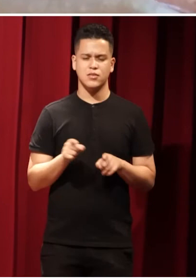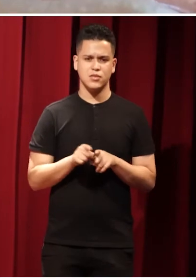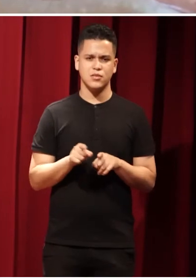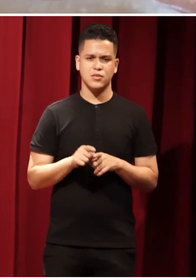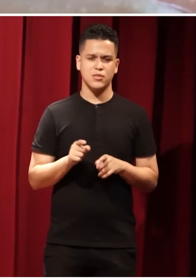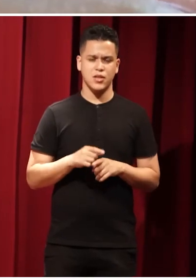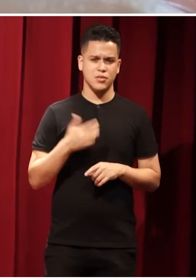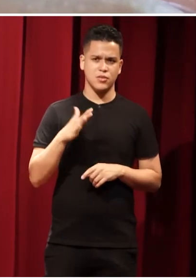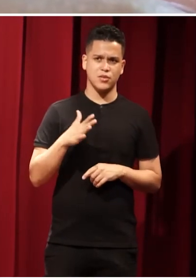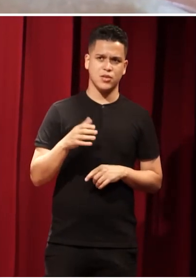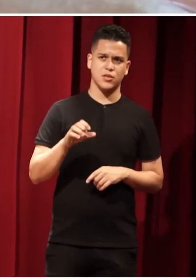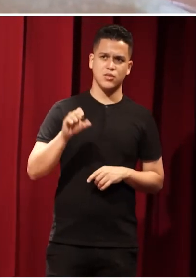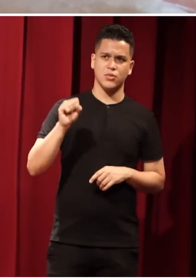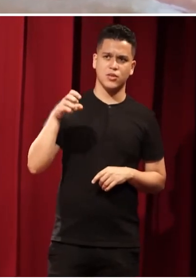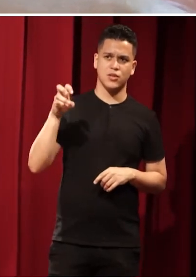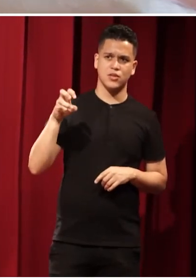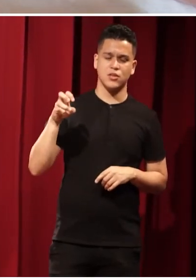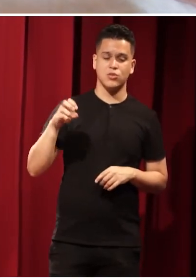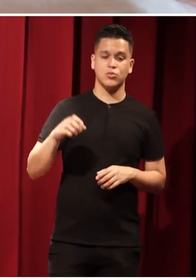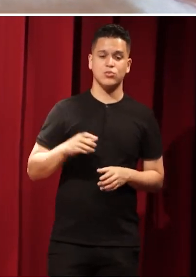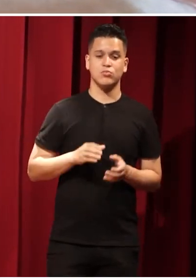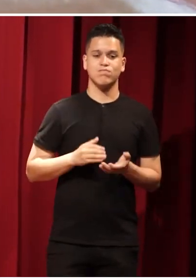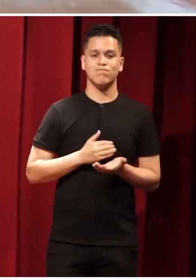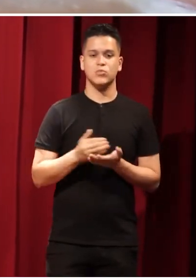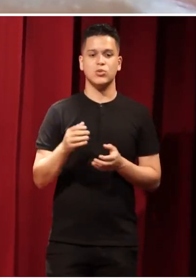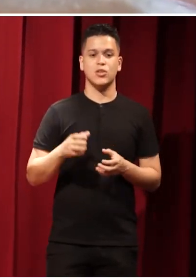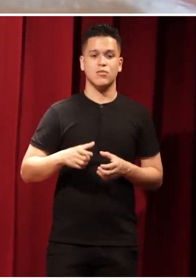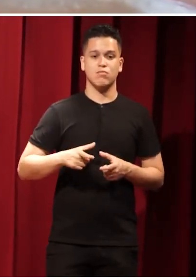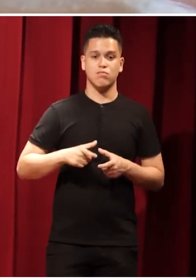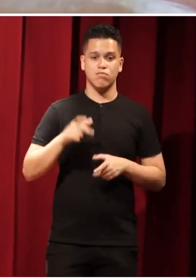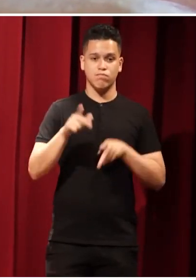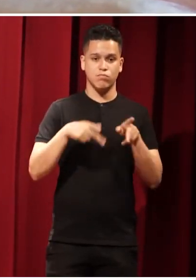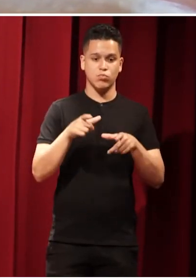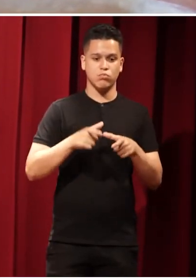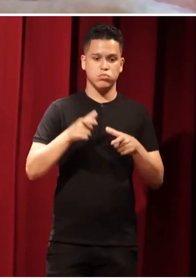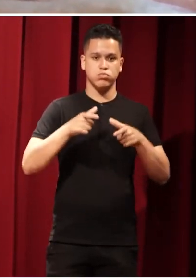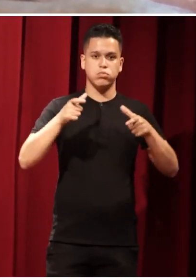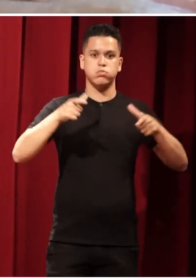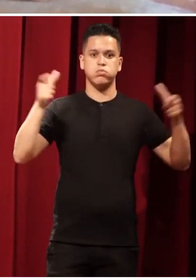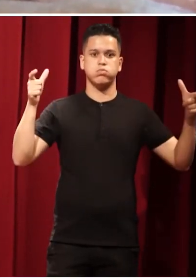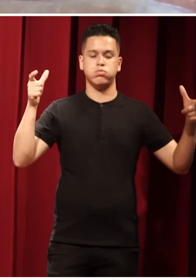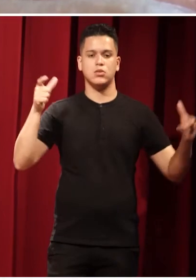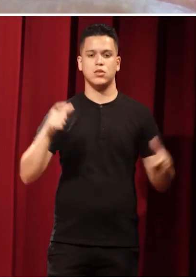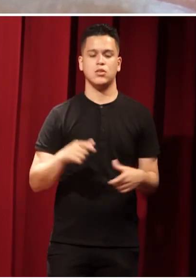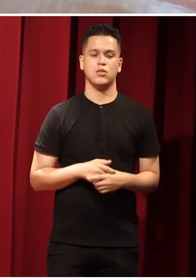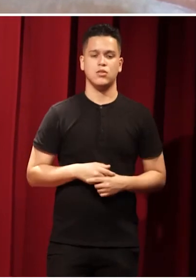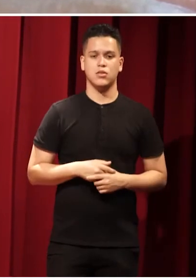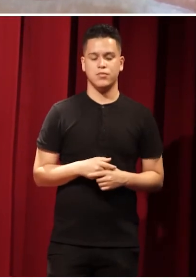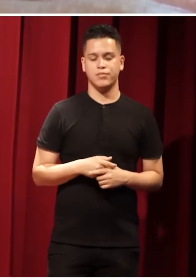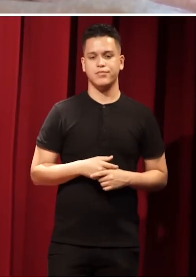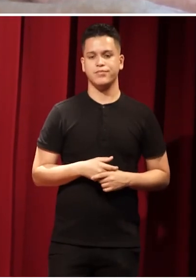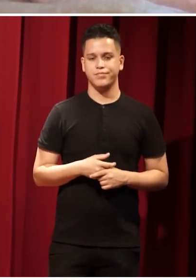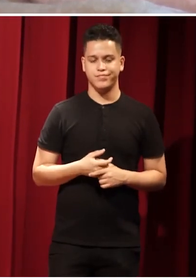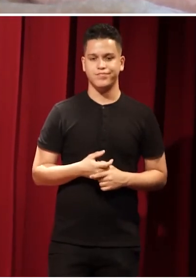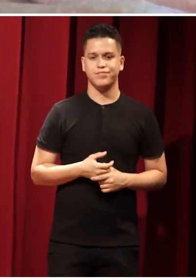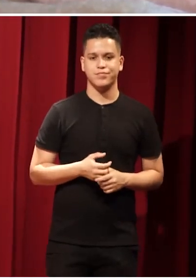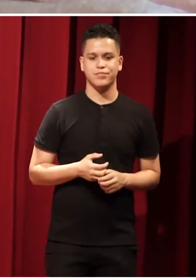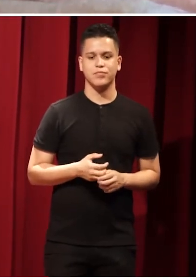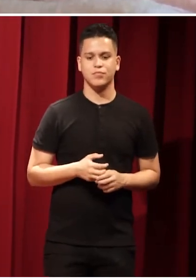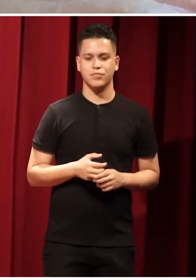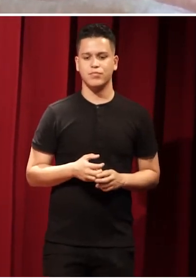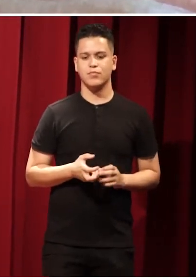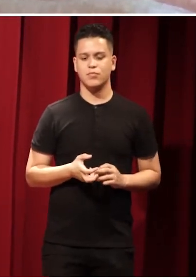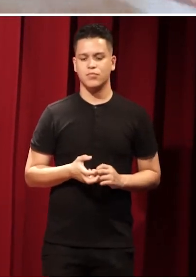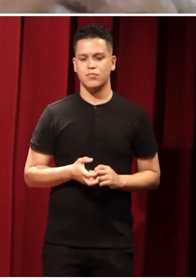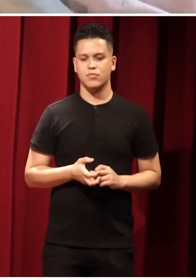84, 85 era perto de 80 mil habitantes. 2010 já estava 600 e tanto, né?